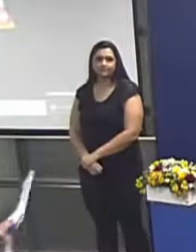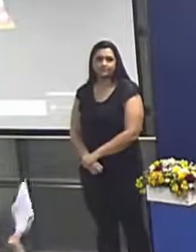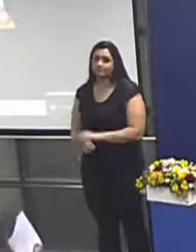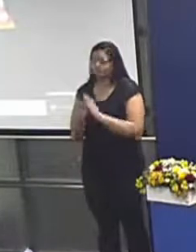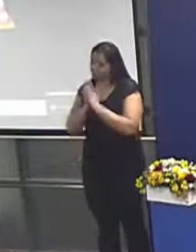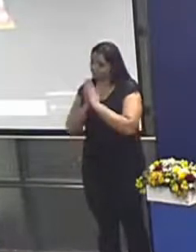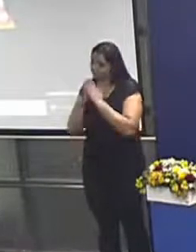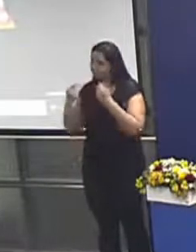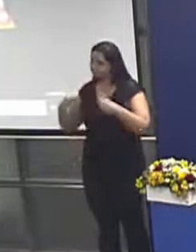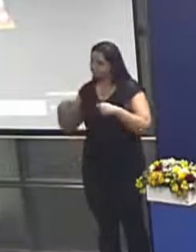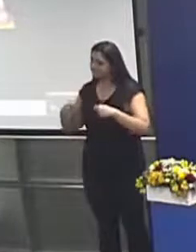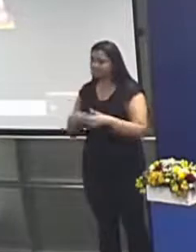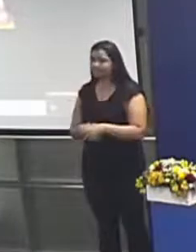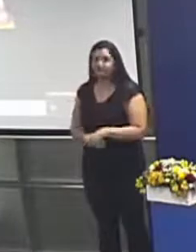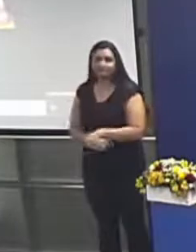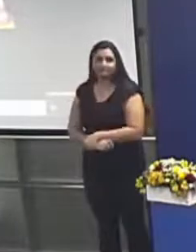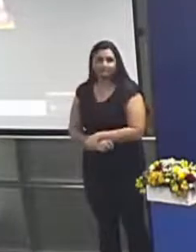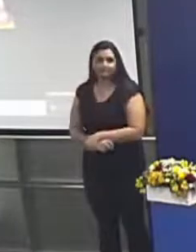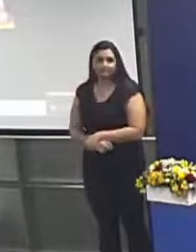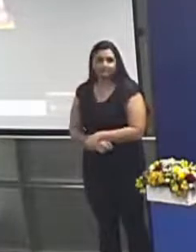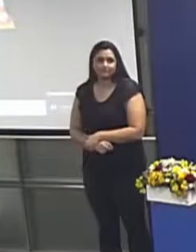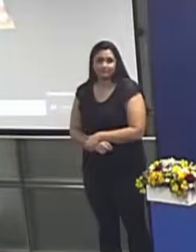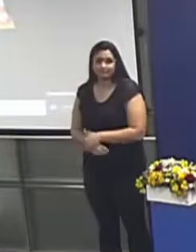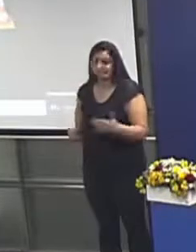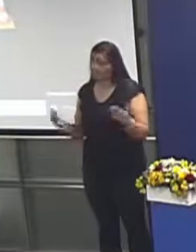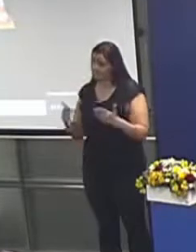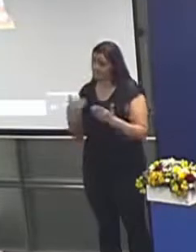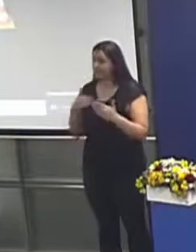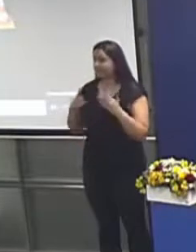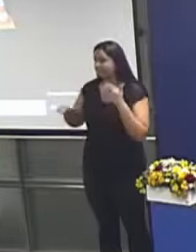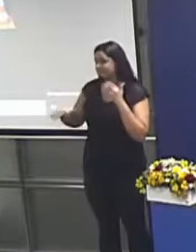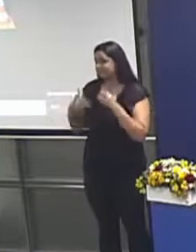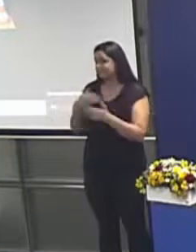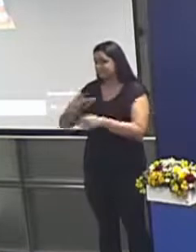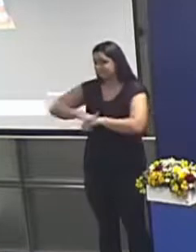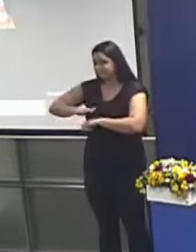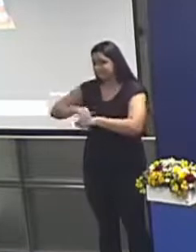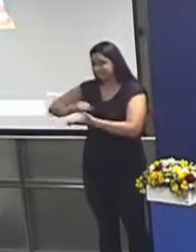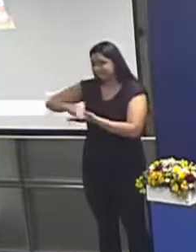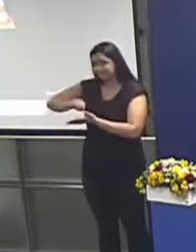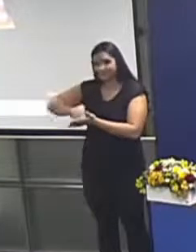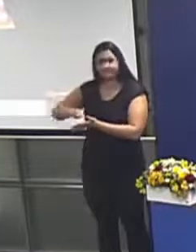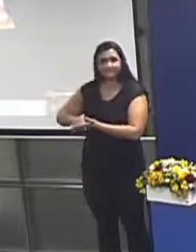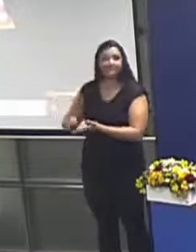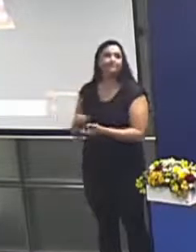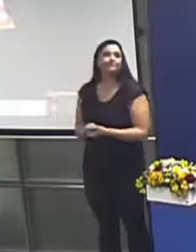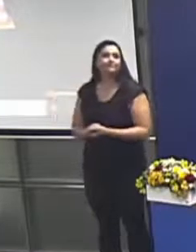Orar é preciso. Para mandar um rap aí que eu fiz,